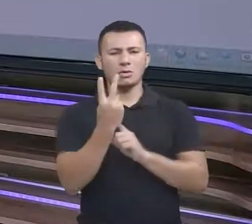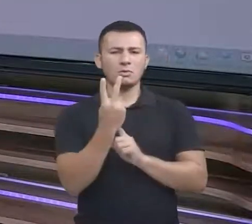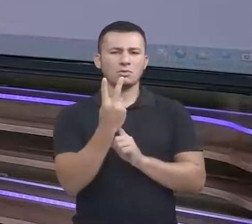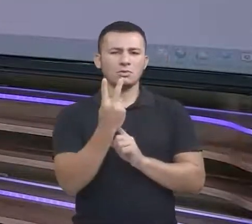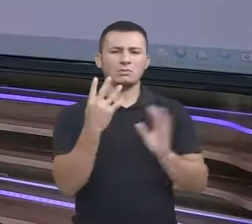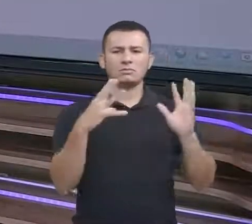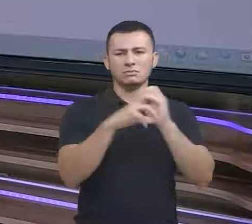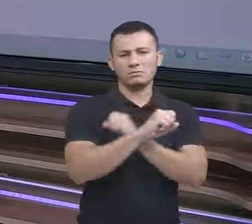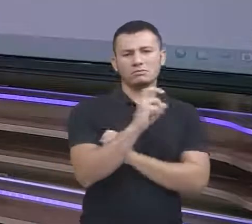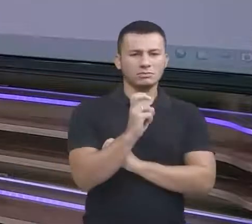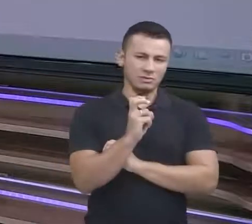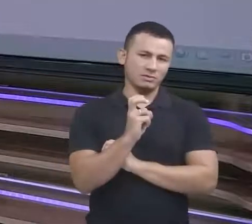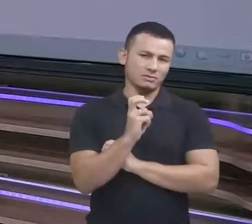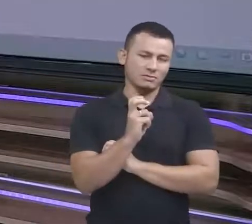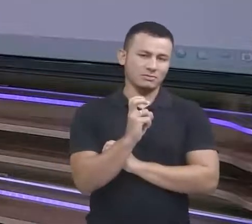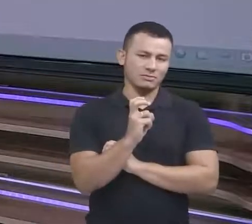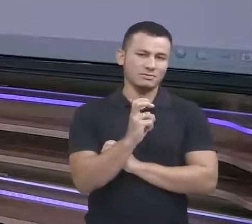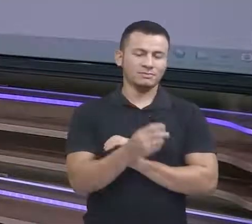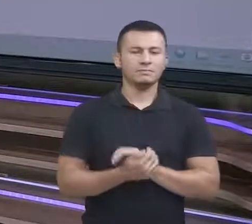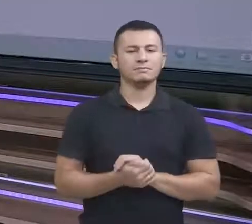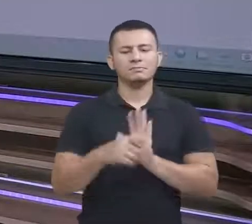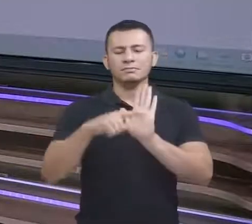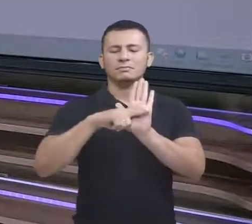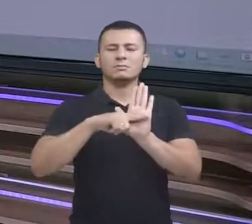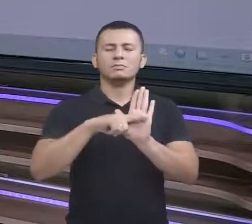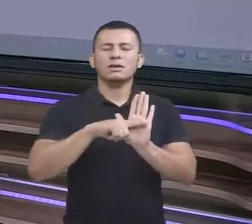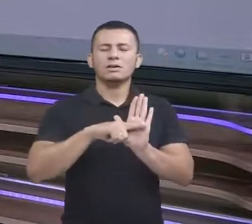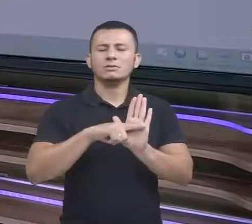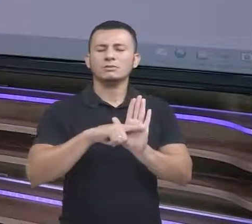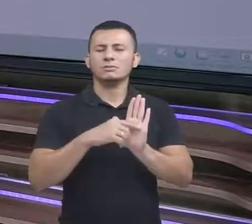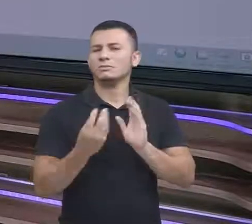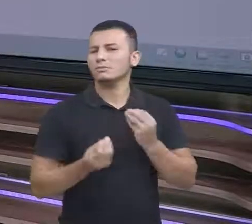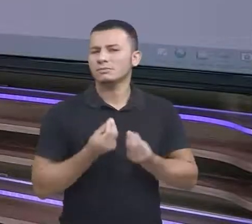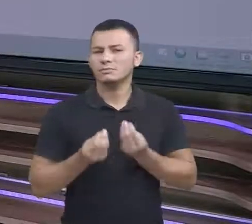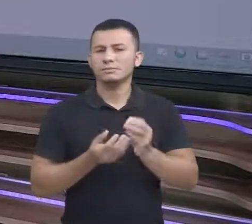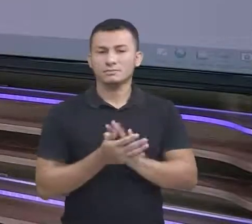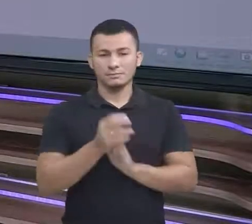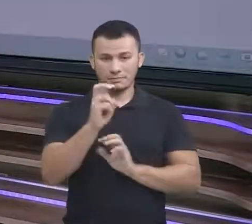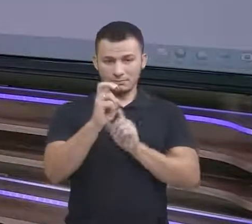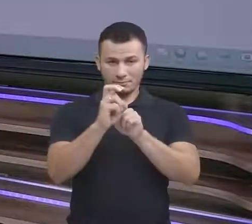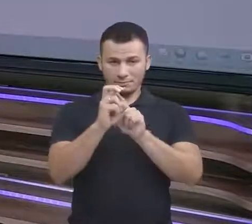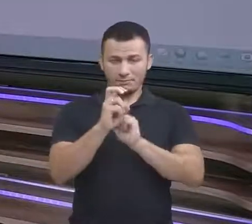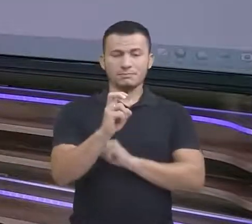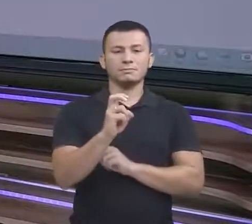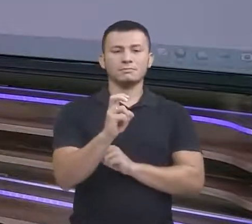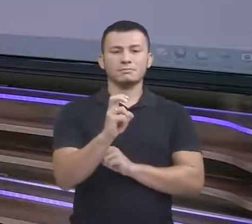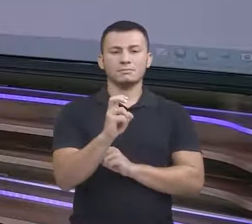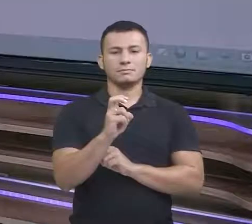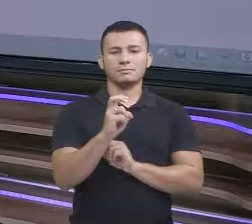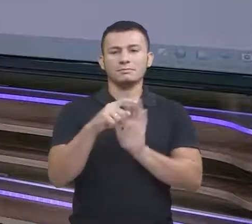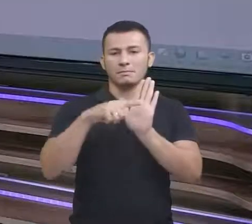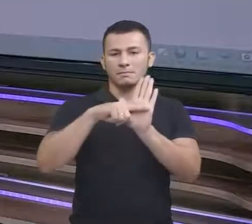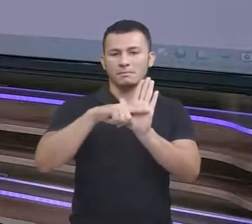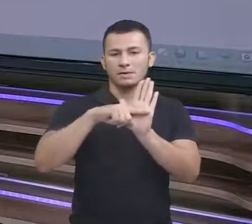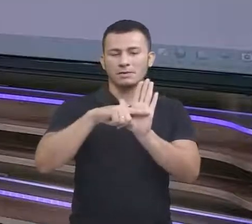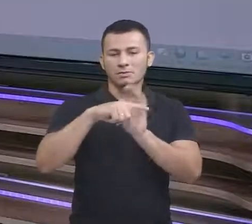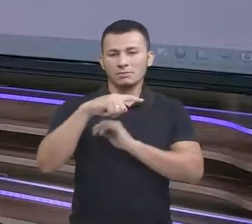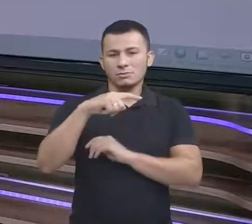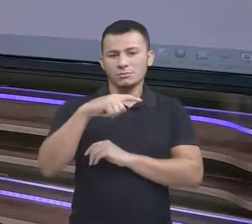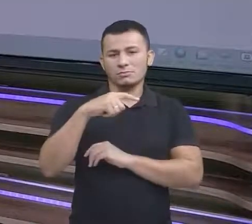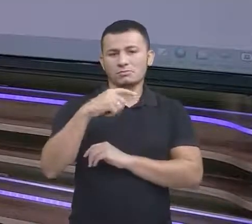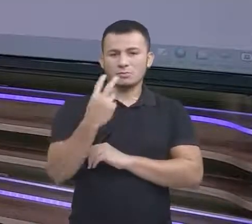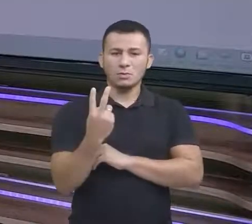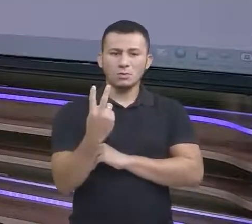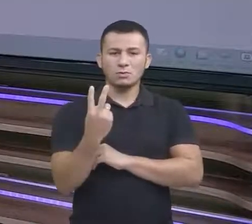com 5 e de menos quando eu tiro eu tenho cinco e tiro dois